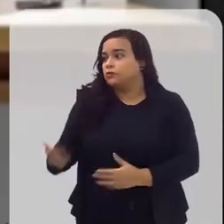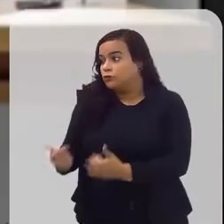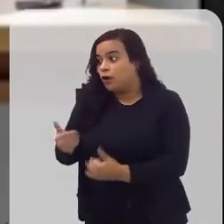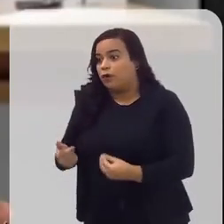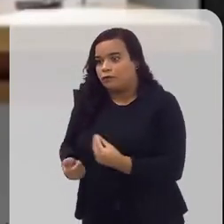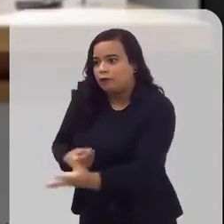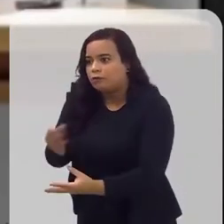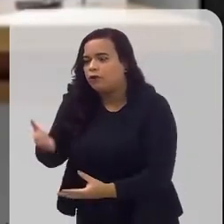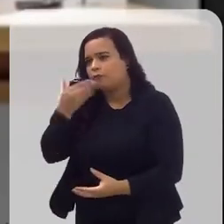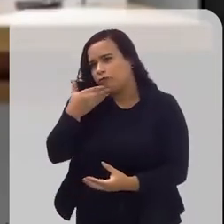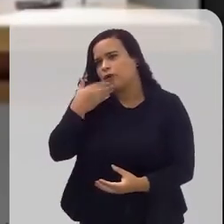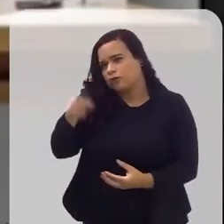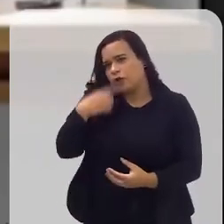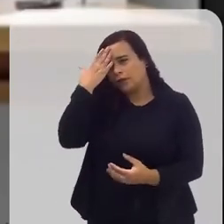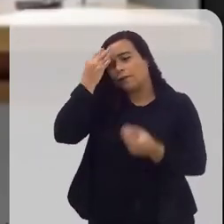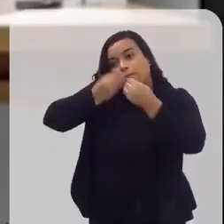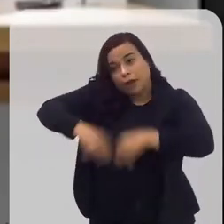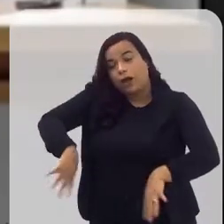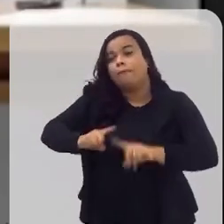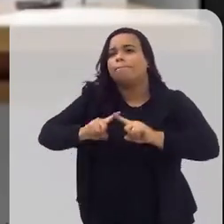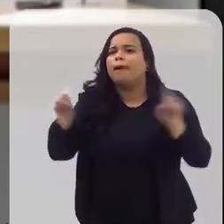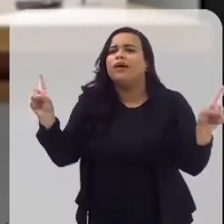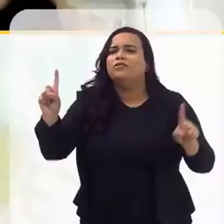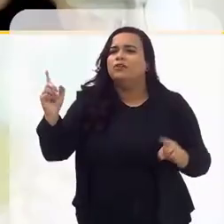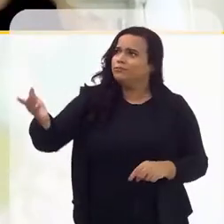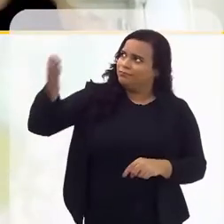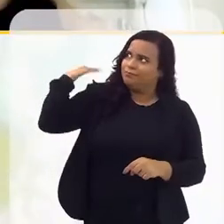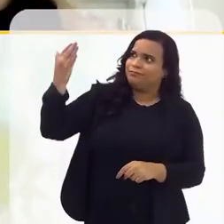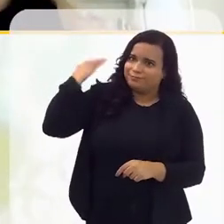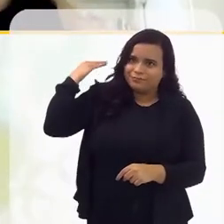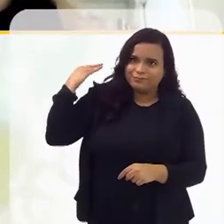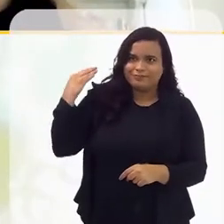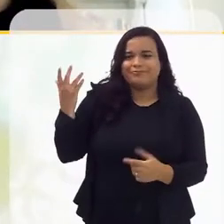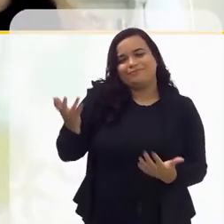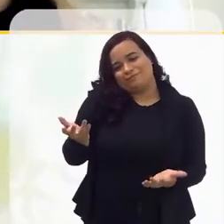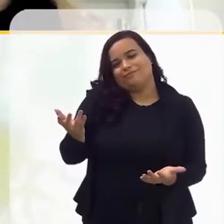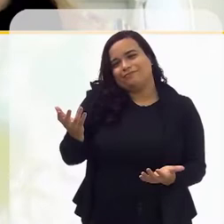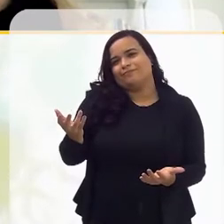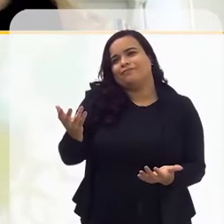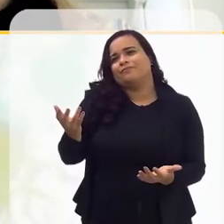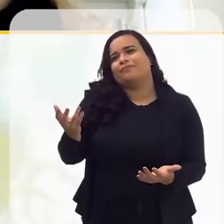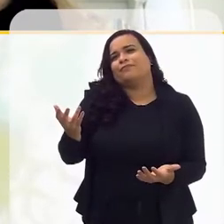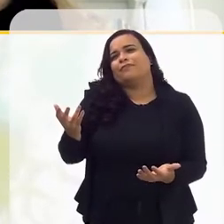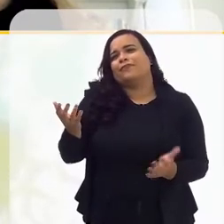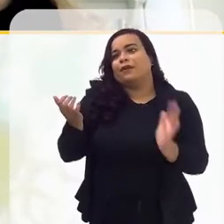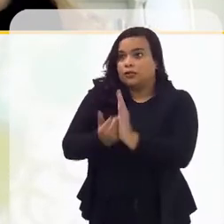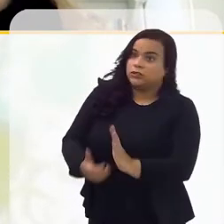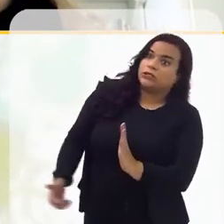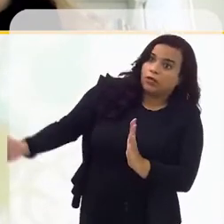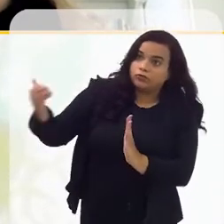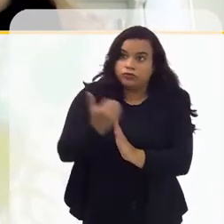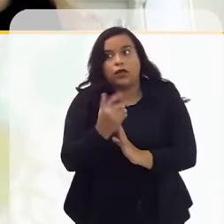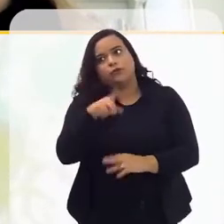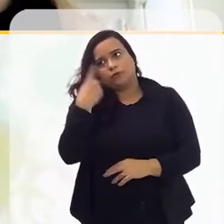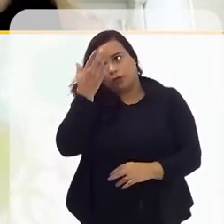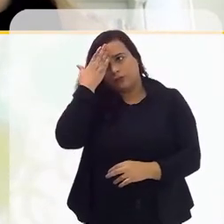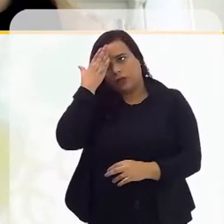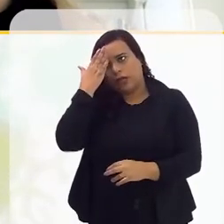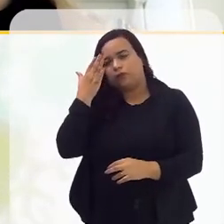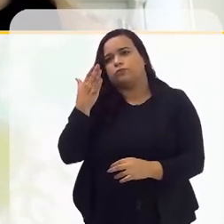muito novinha, muito bebezinha, enfim, a gente sabe dessas questões. Mas aqui a gente está tratando do exagero, não é isso?